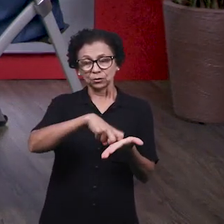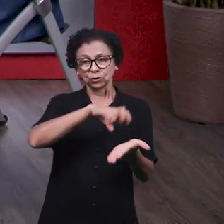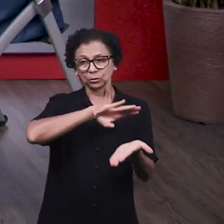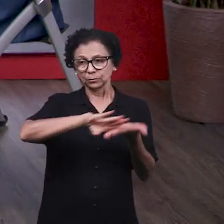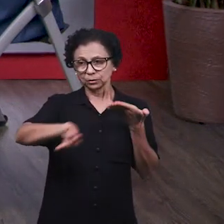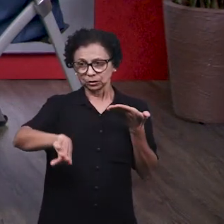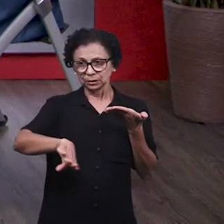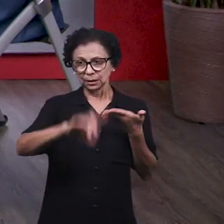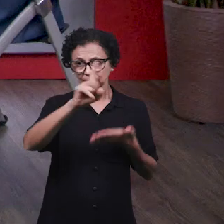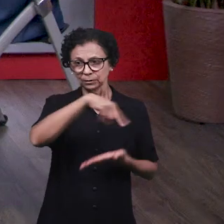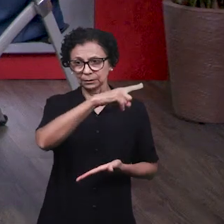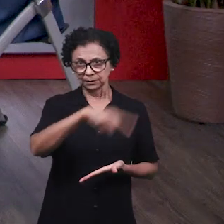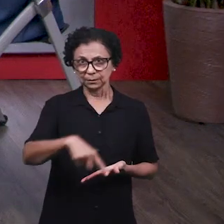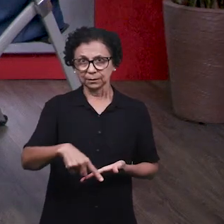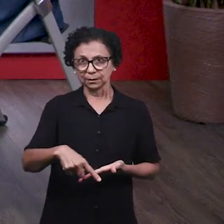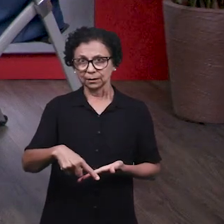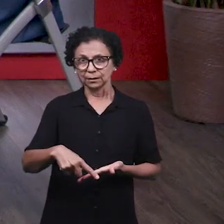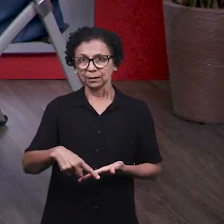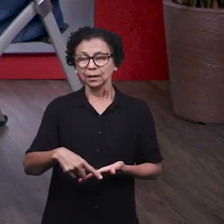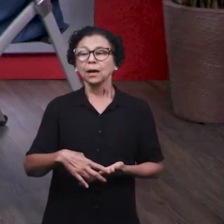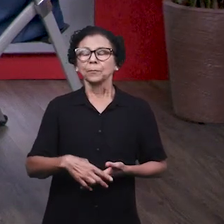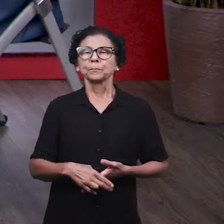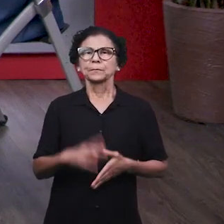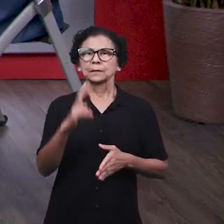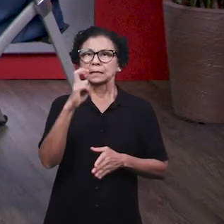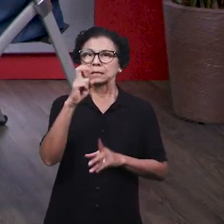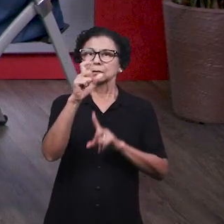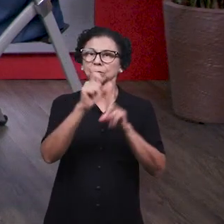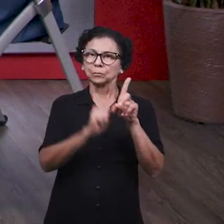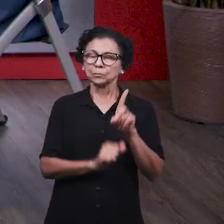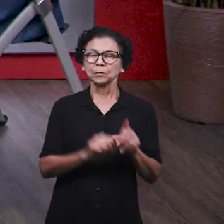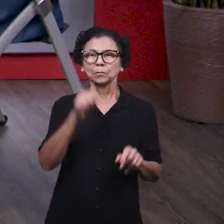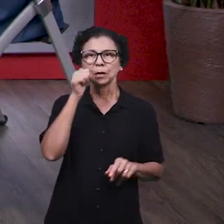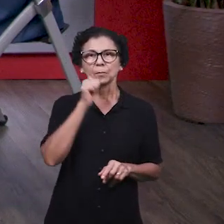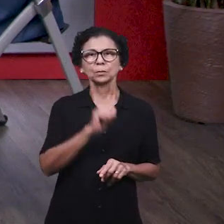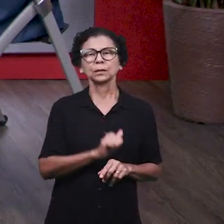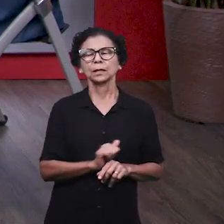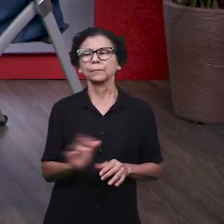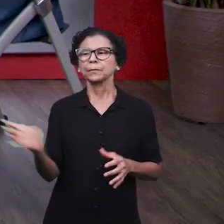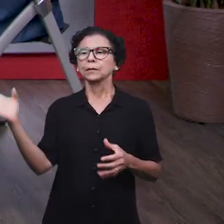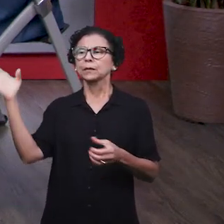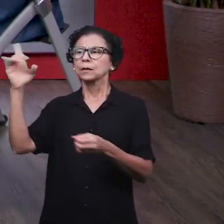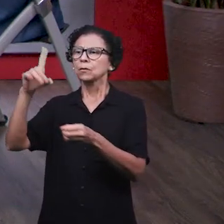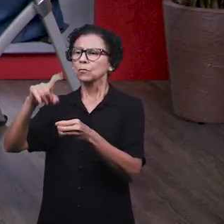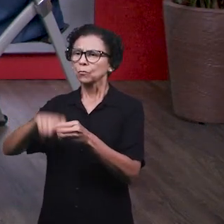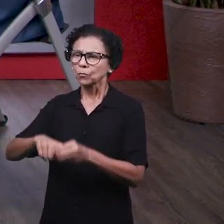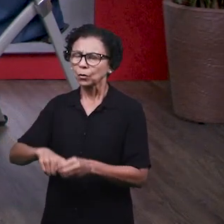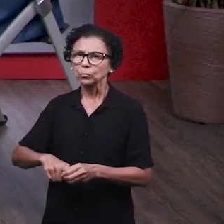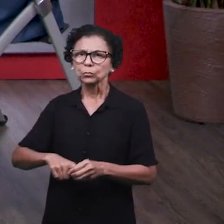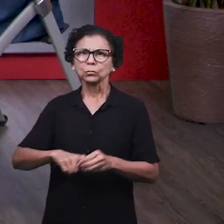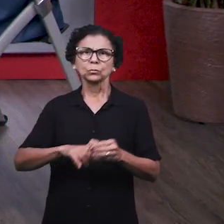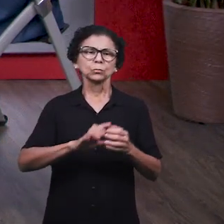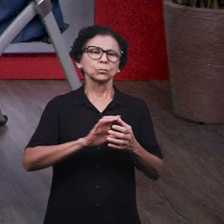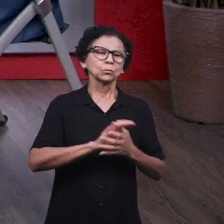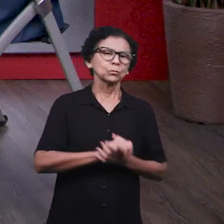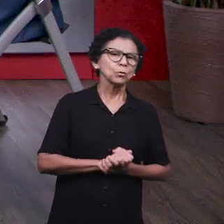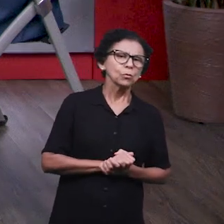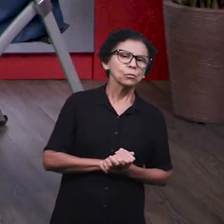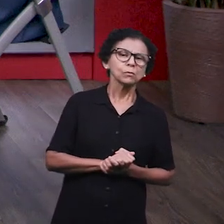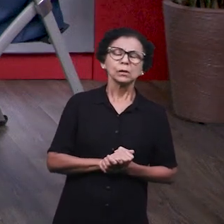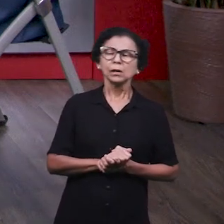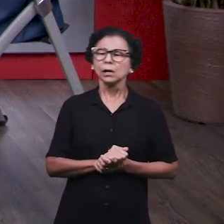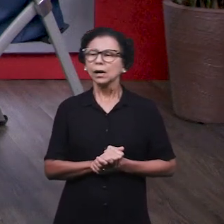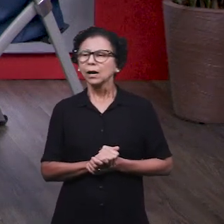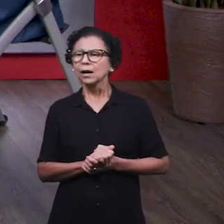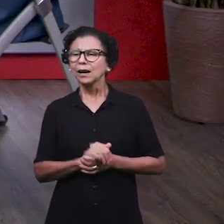já intimada. Quando passaram 5 meses, ela veio, e eu estou vendo, antes de começar a audiência, ela escrevendo. Falei: "Meu Deus, não é que a